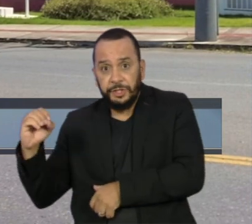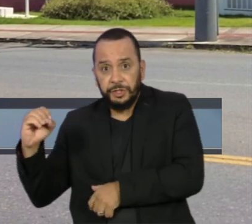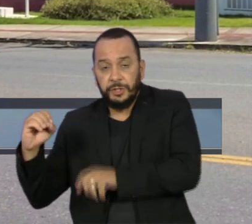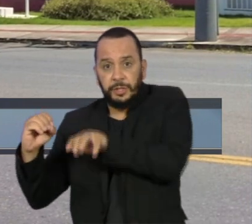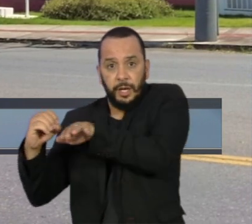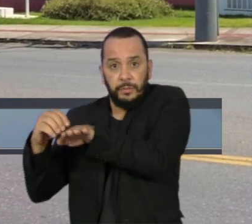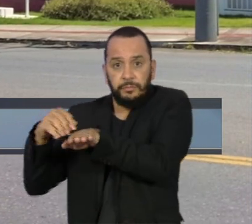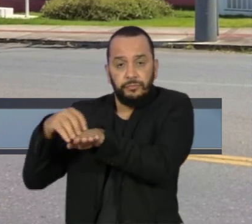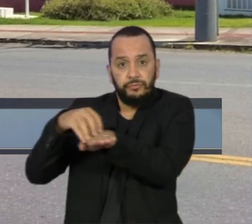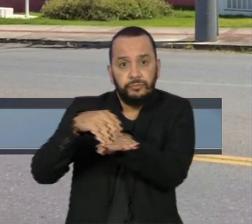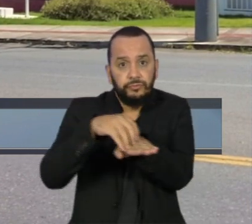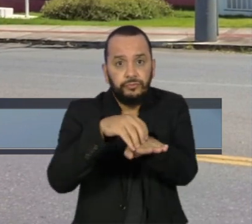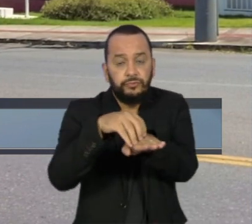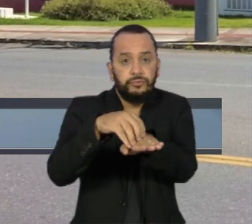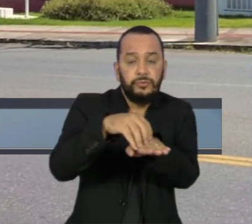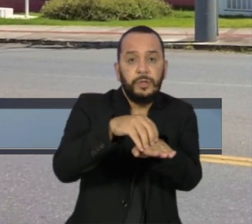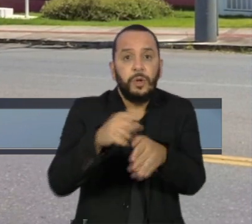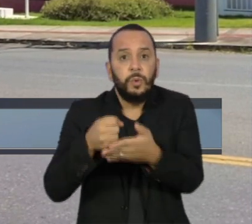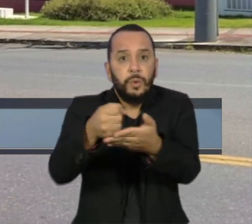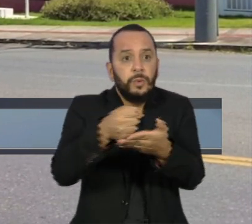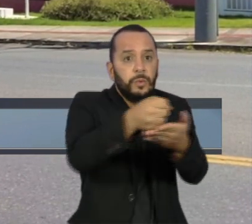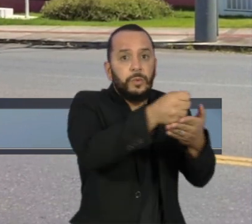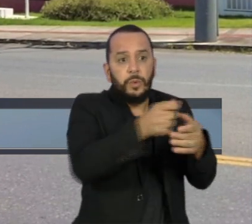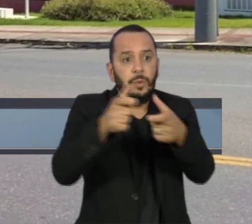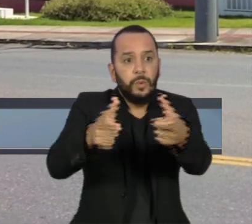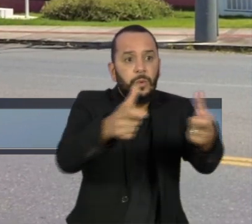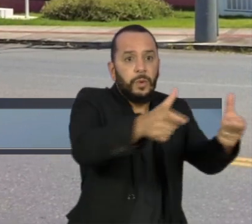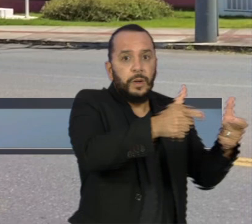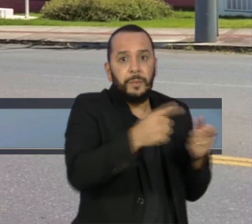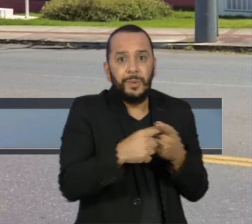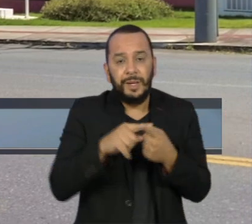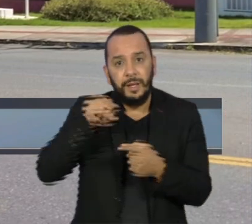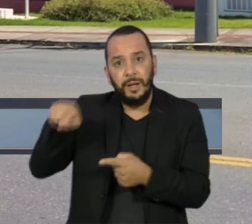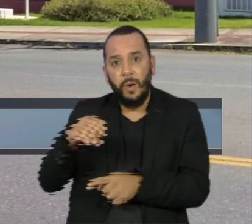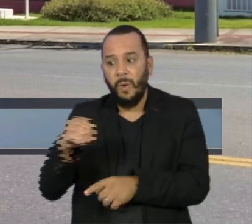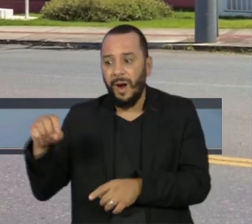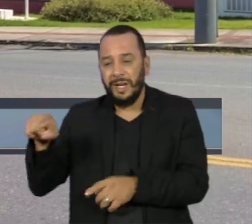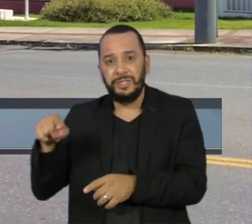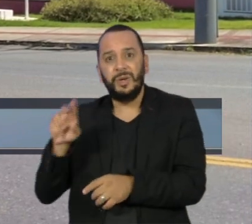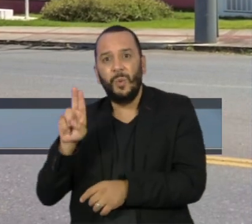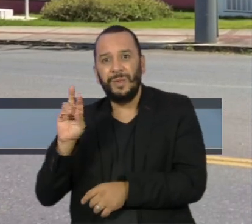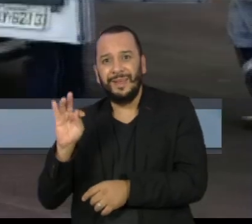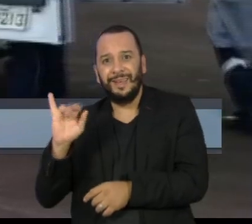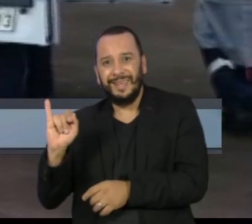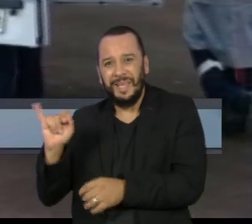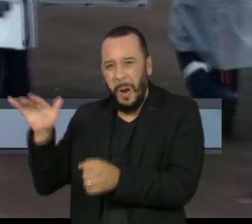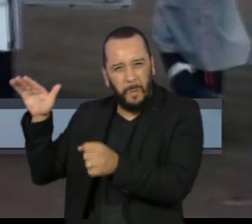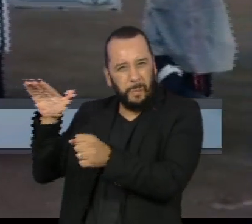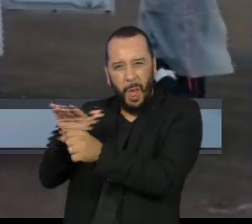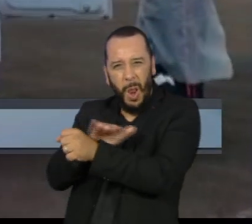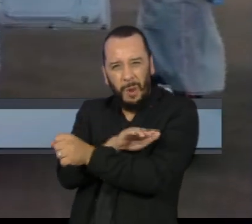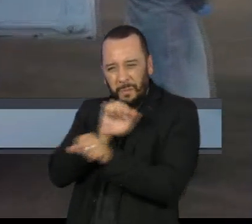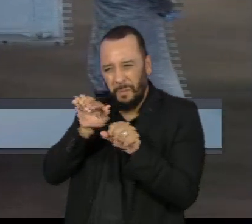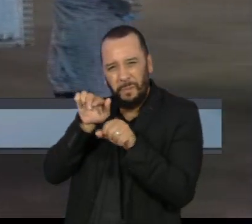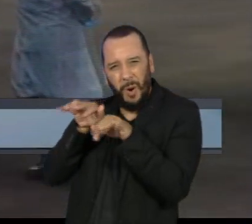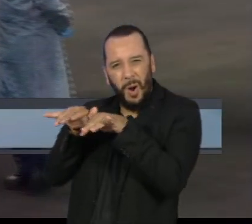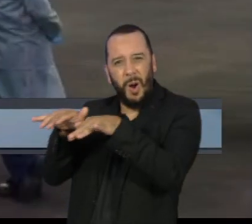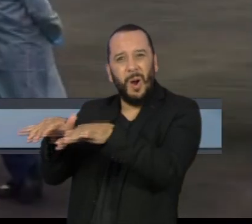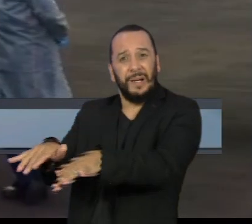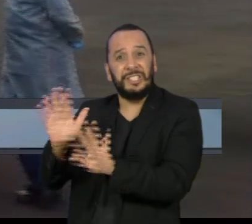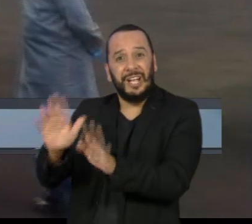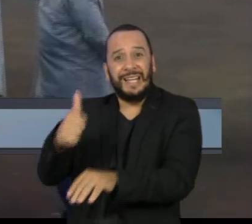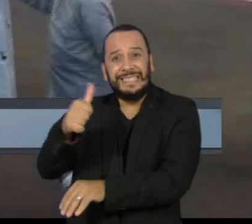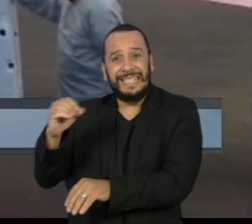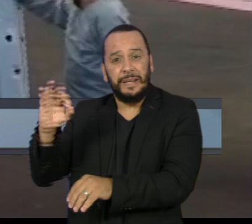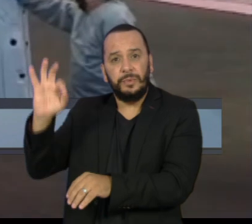o motivo é o alto índice de ocupação de leitos de UTI na região que já Beira os cem porcento as transferências acontecem